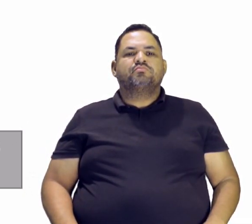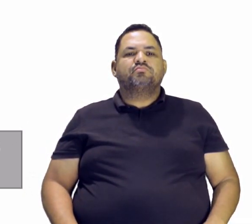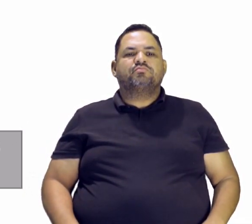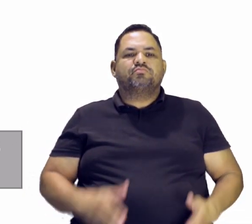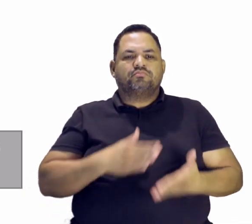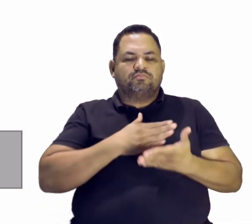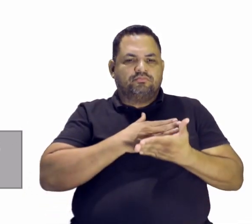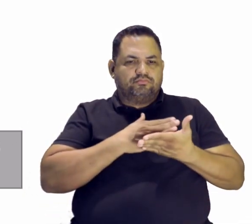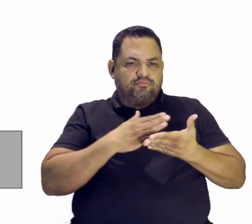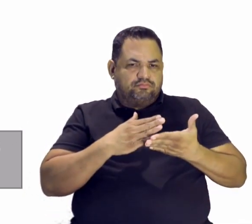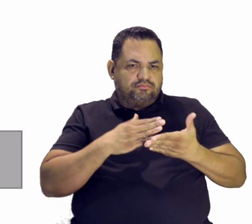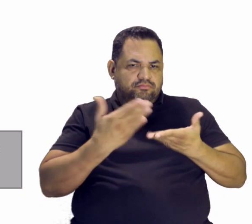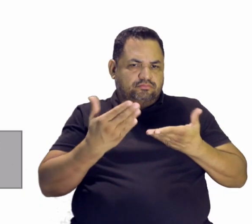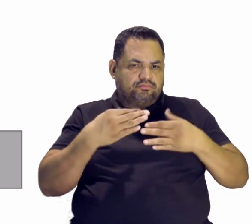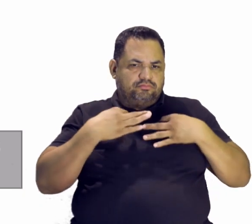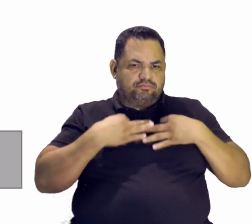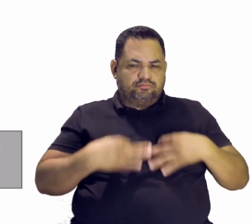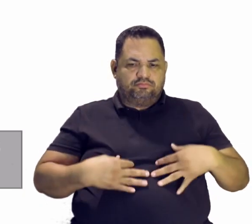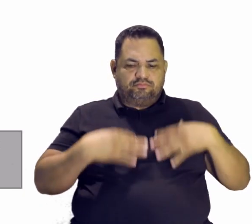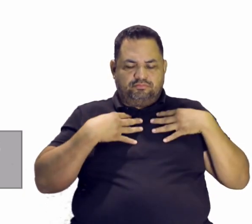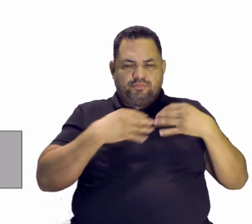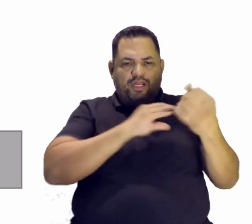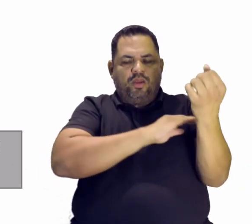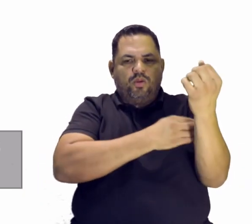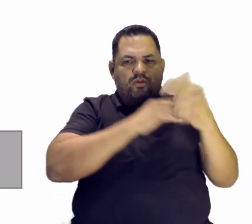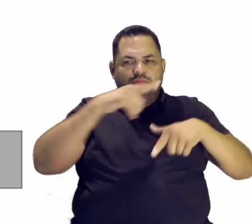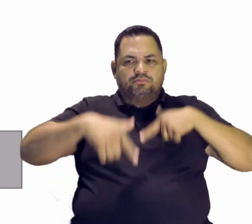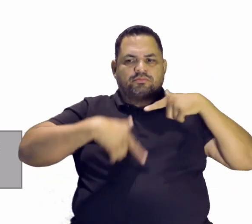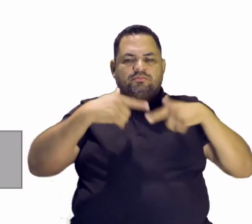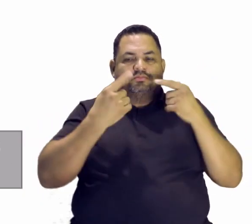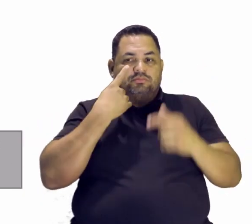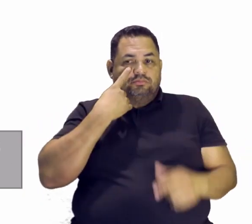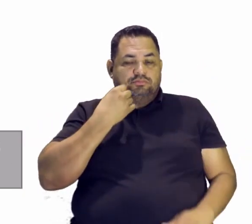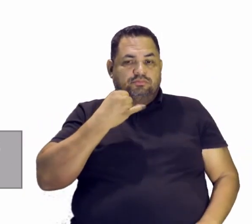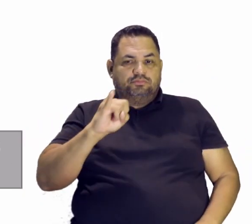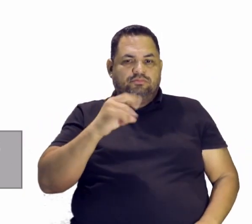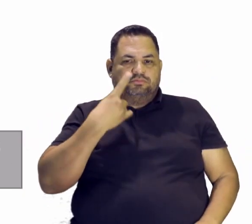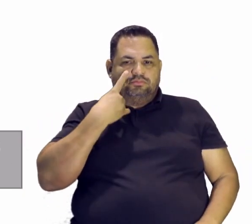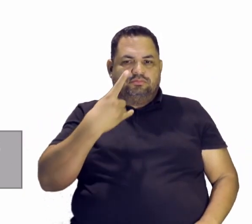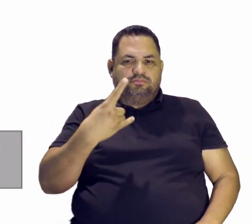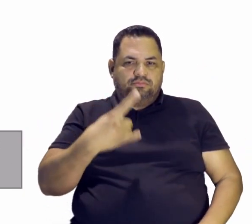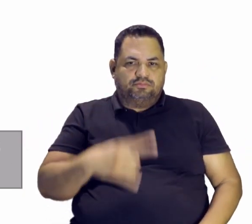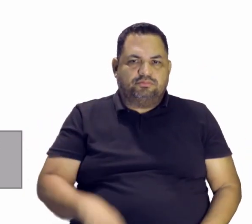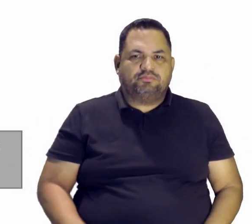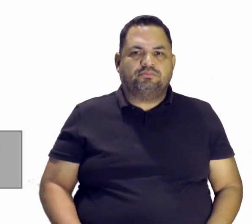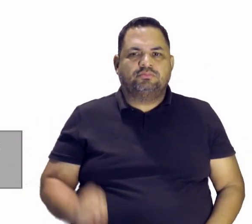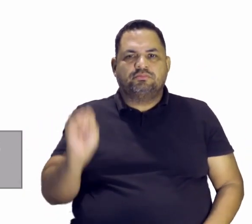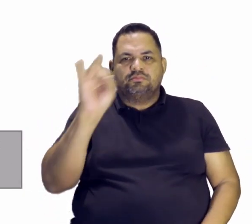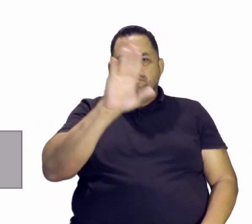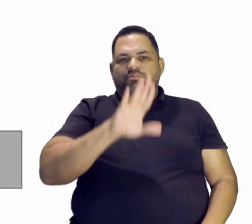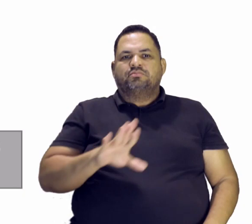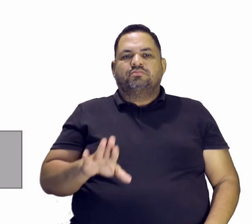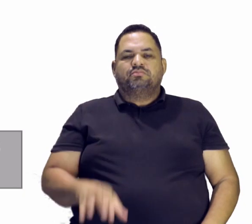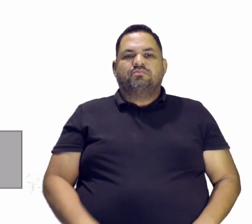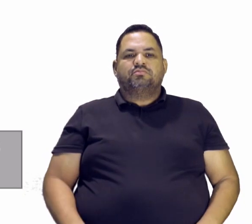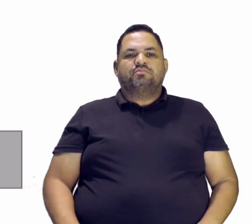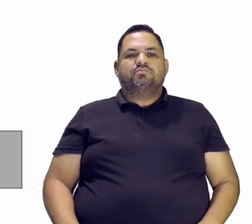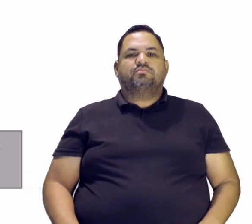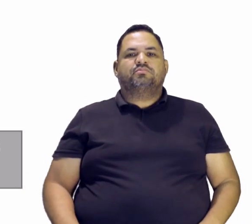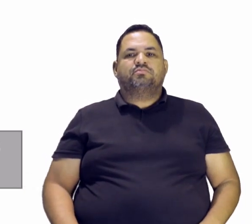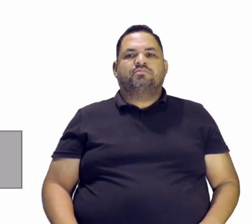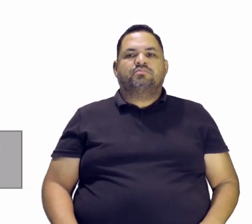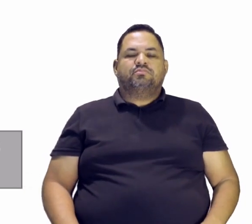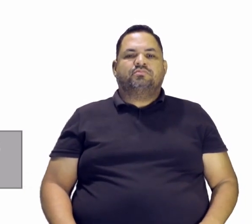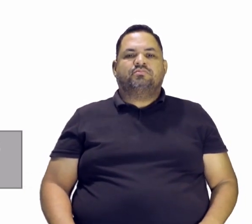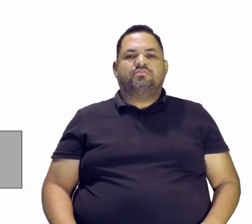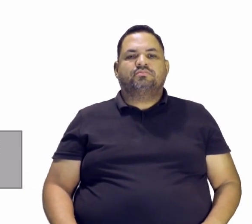inícios, né, de ação muscular. Se vocês observarem, por exemplo, aqui a imagem está pequena, mas se eu não me engano tem uma imagem mais